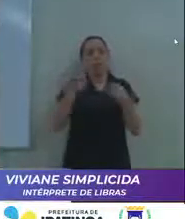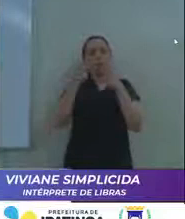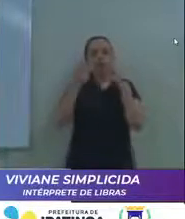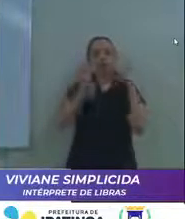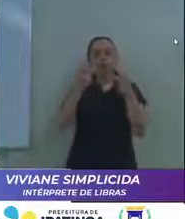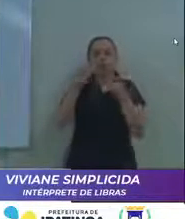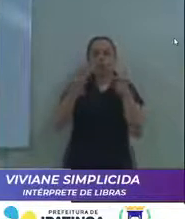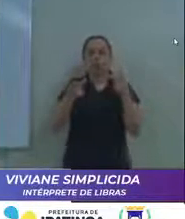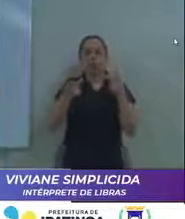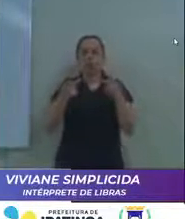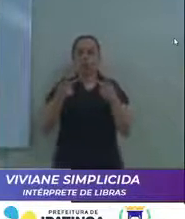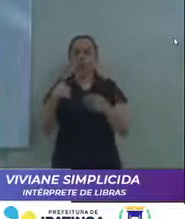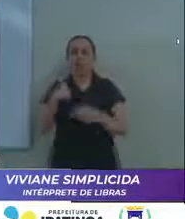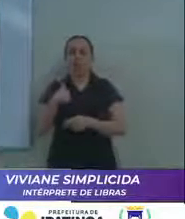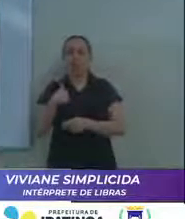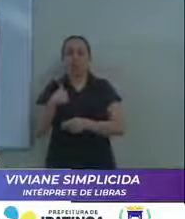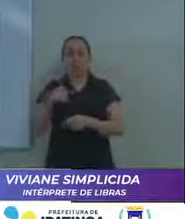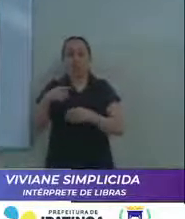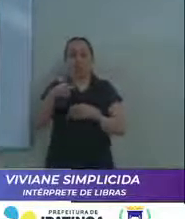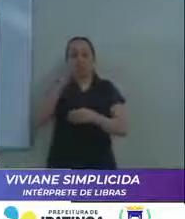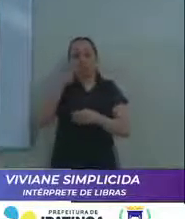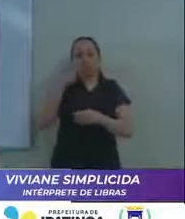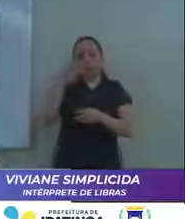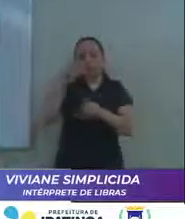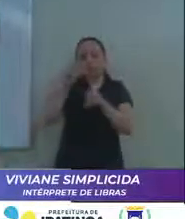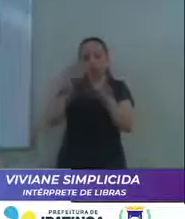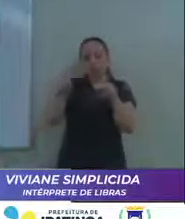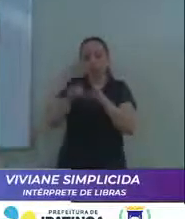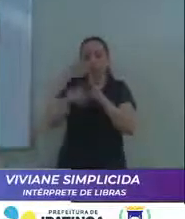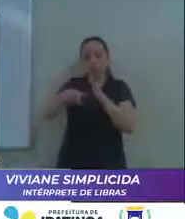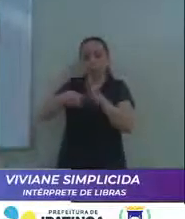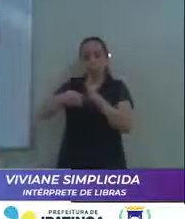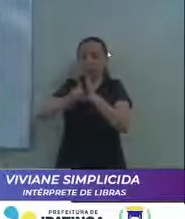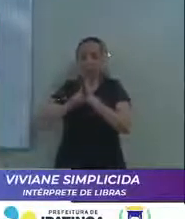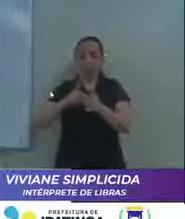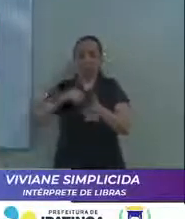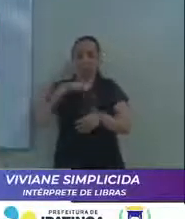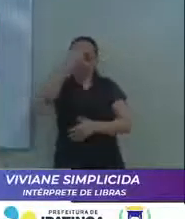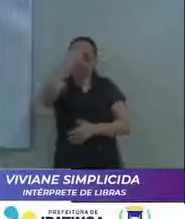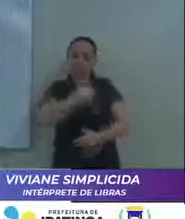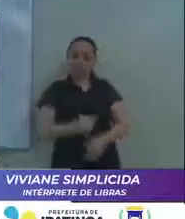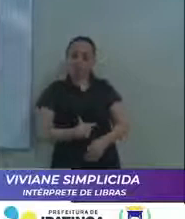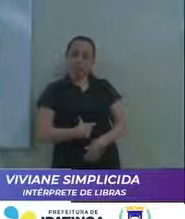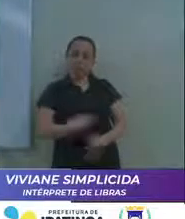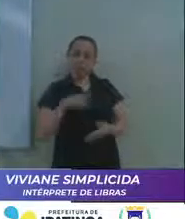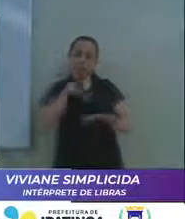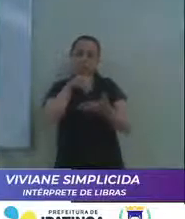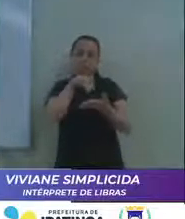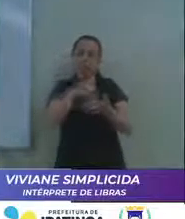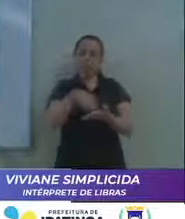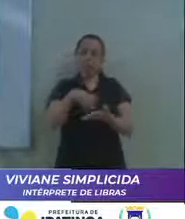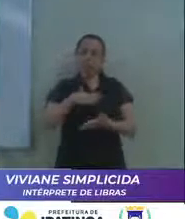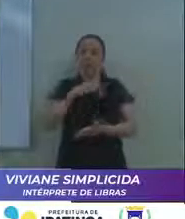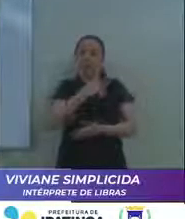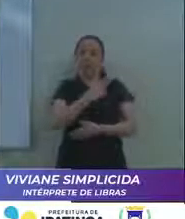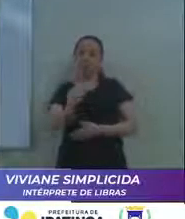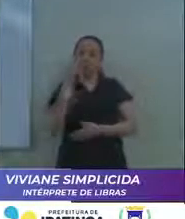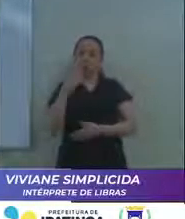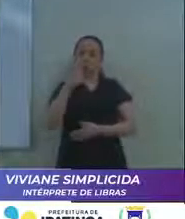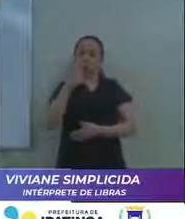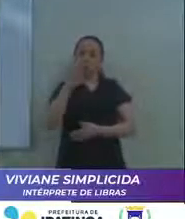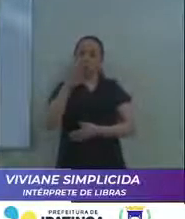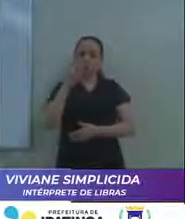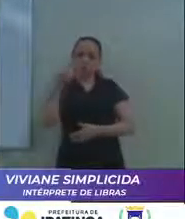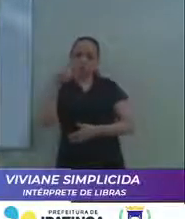voz do professor, mas antes disso, gostaria de me apresentar. Meu nome é Lorena de Almeida